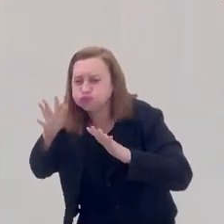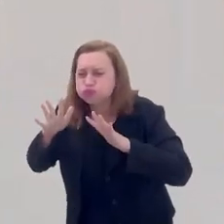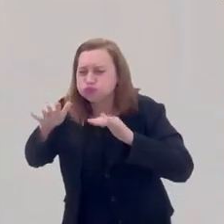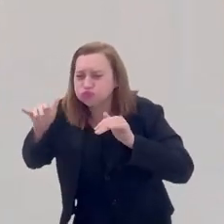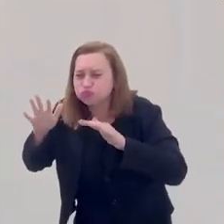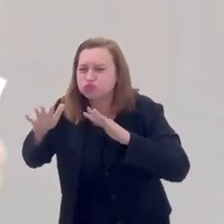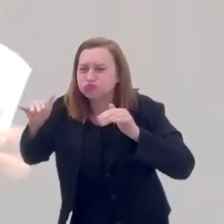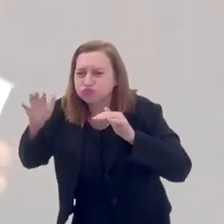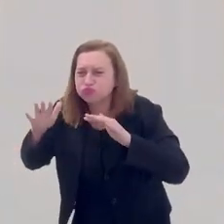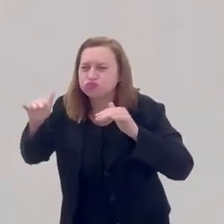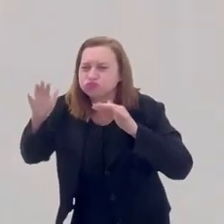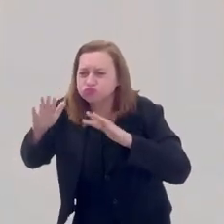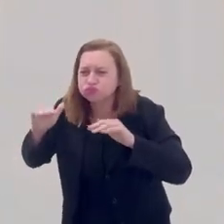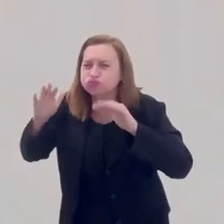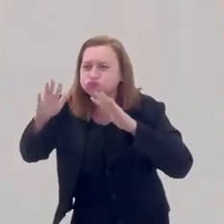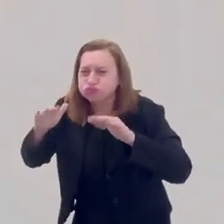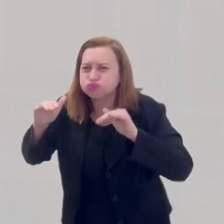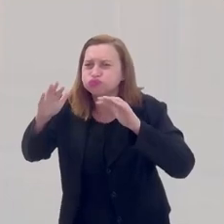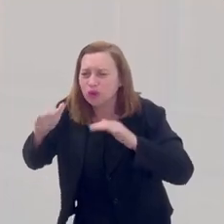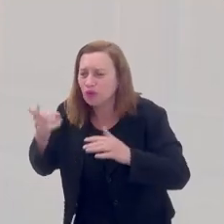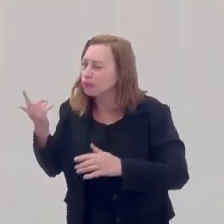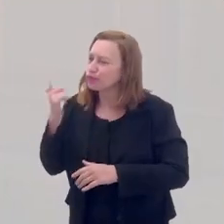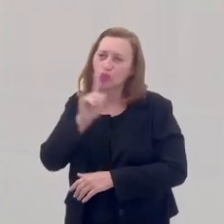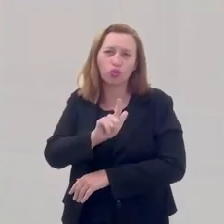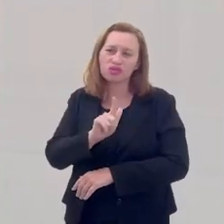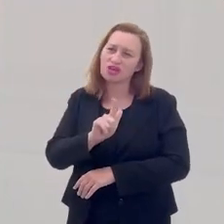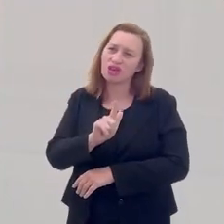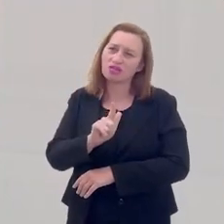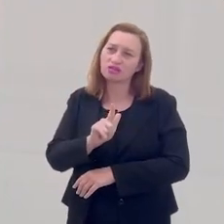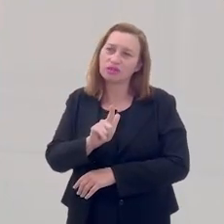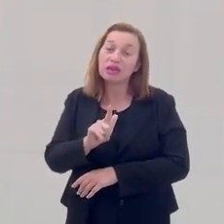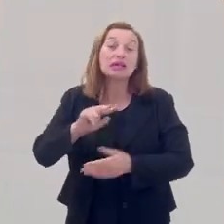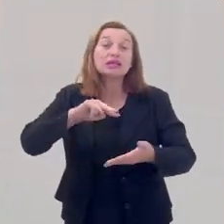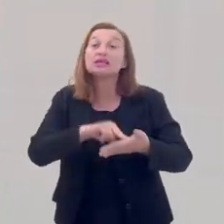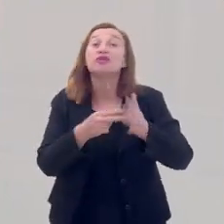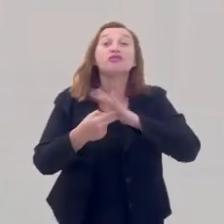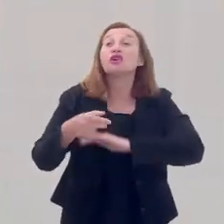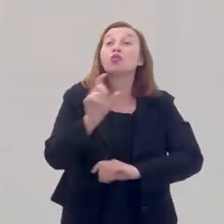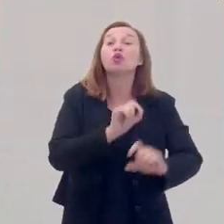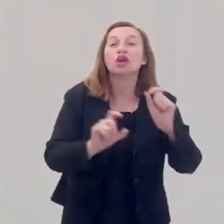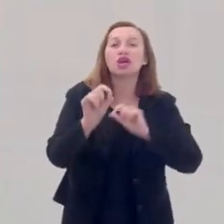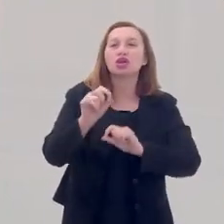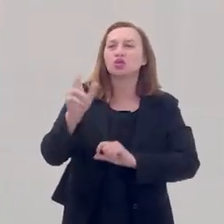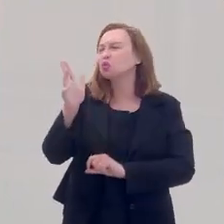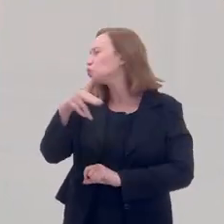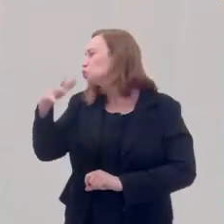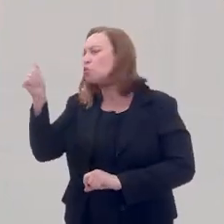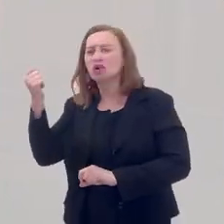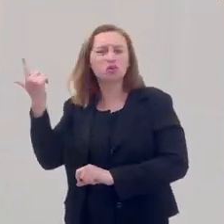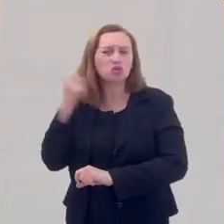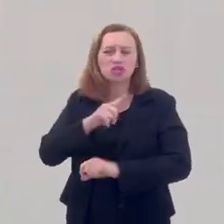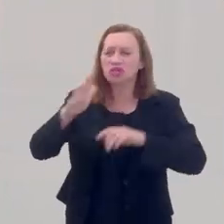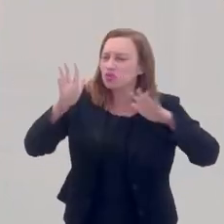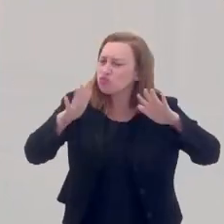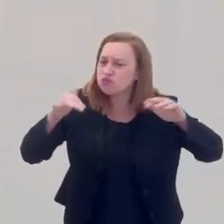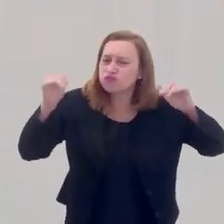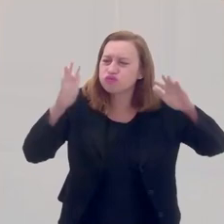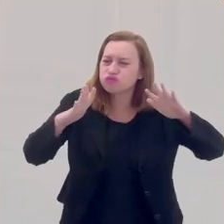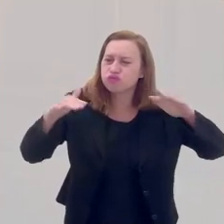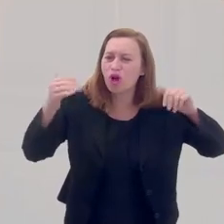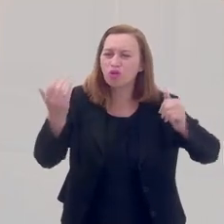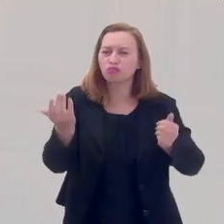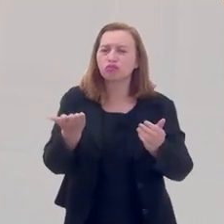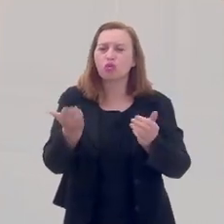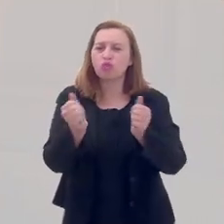gordo fora de forma vida mansa significa que ele nunca mais se encontrou com seus irmãos